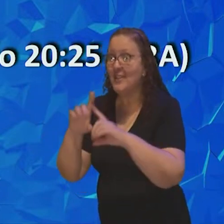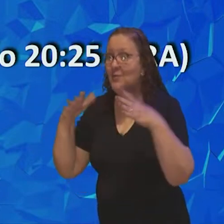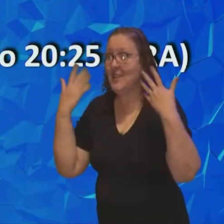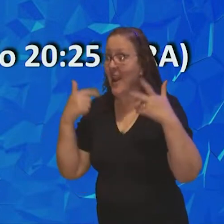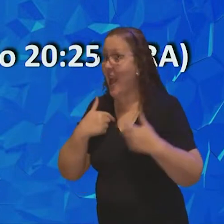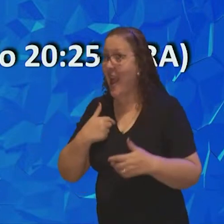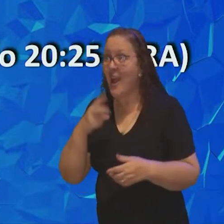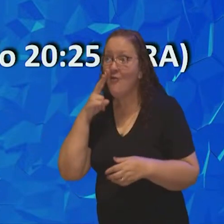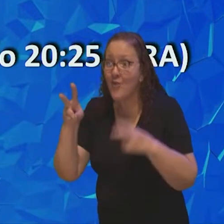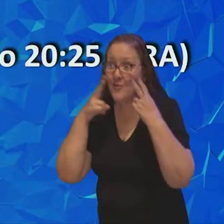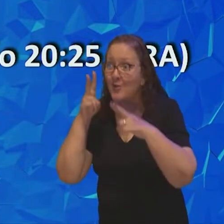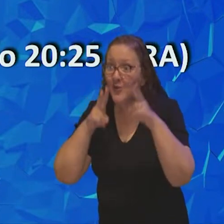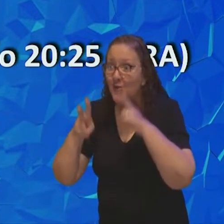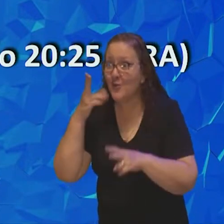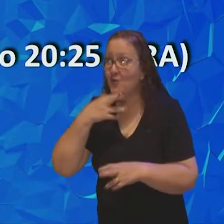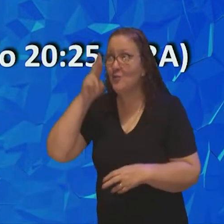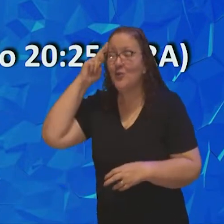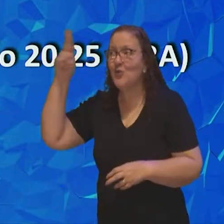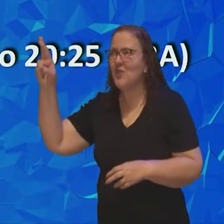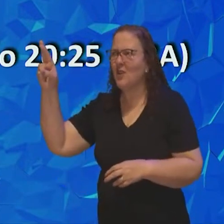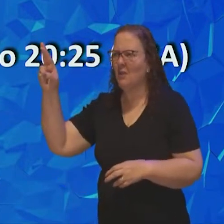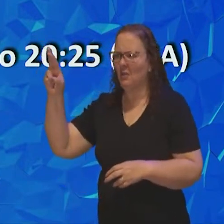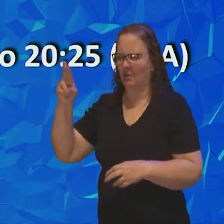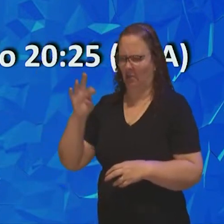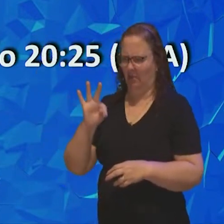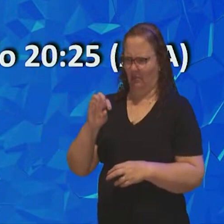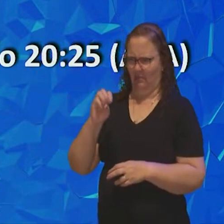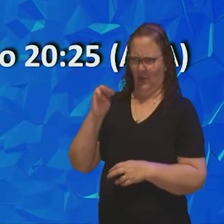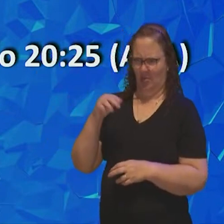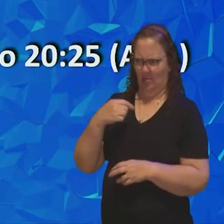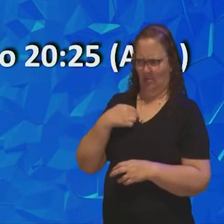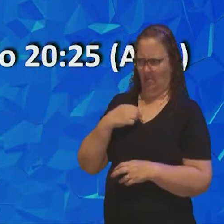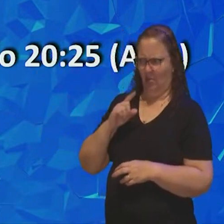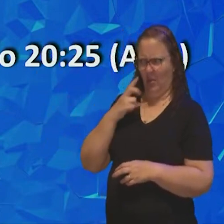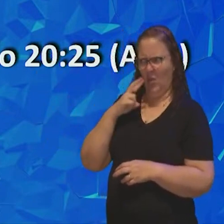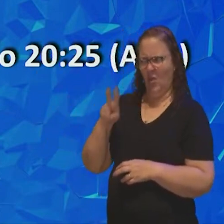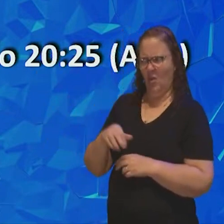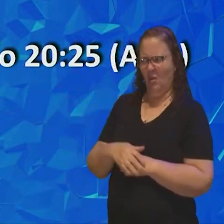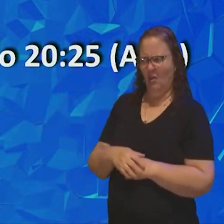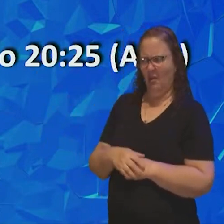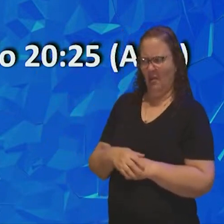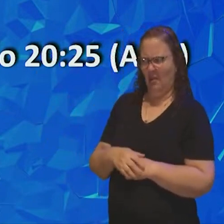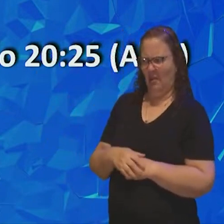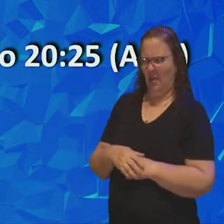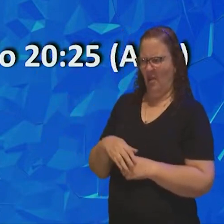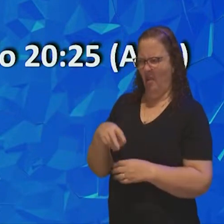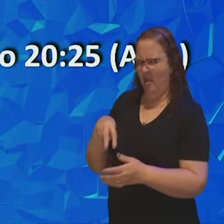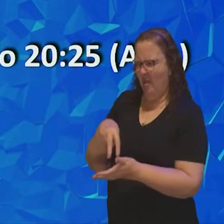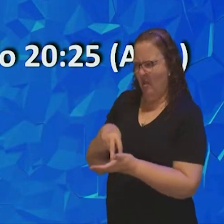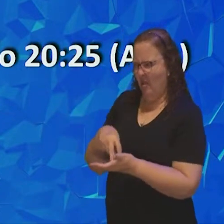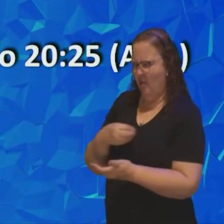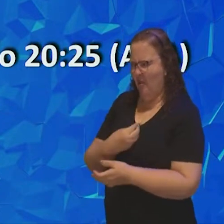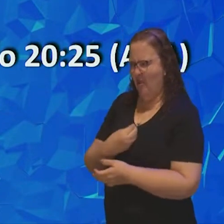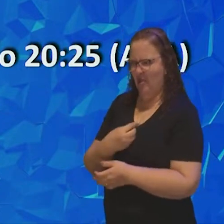o sinal dos cravos, e ali não puser o dedo, e não puser a mão no seu lado, de modo algum acreditarei.